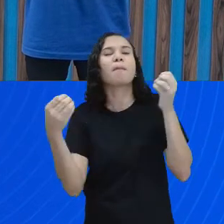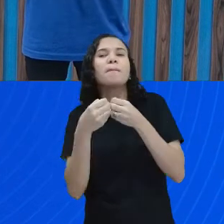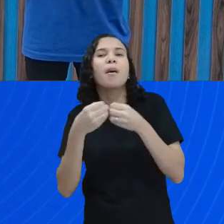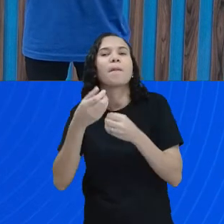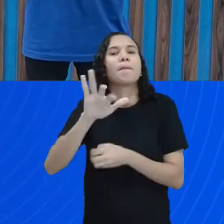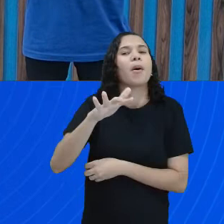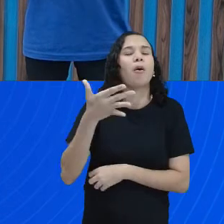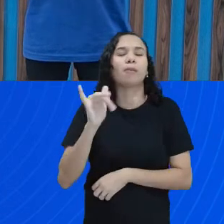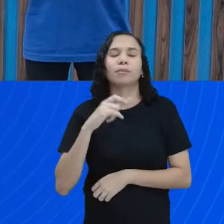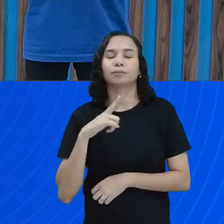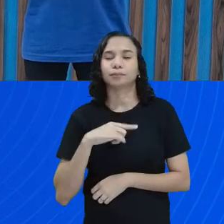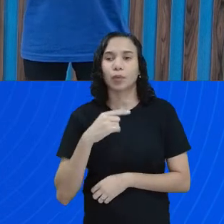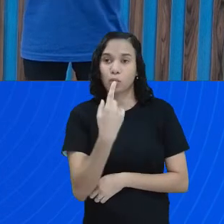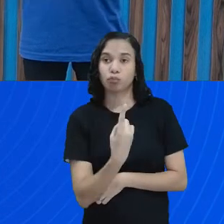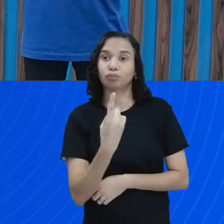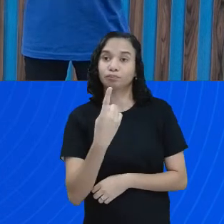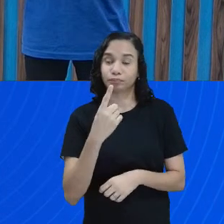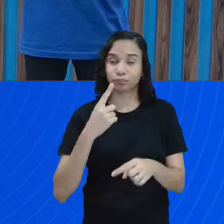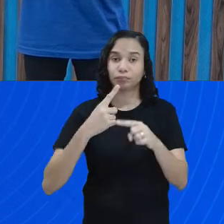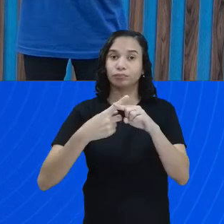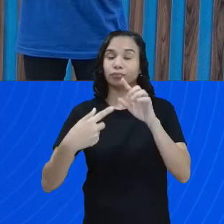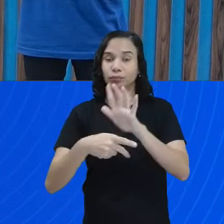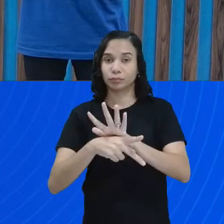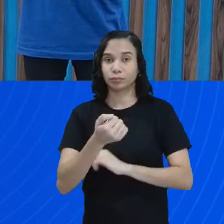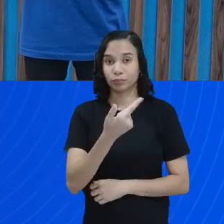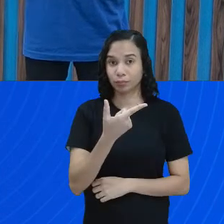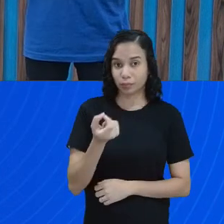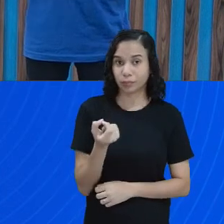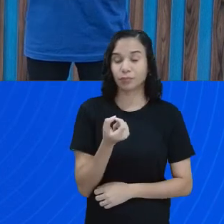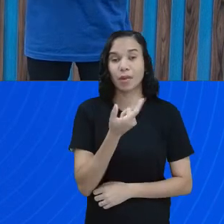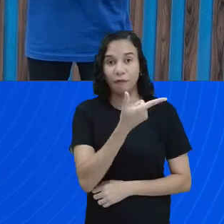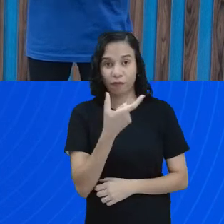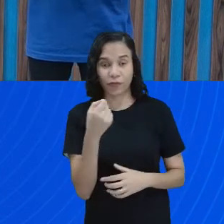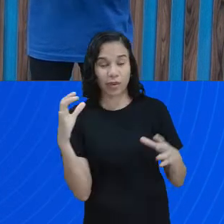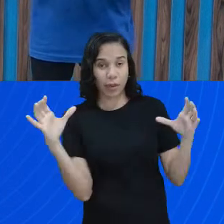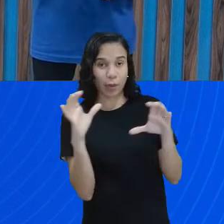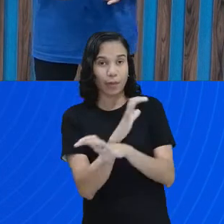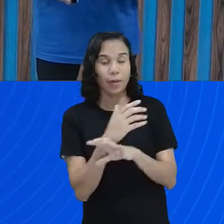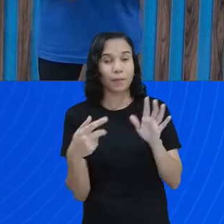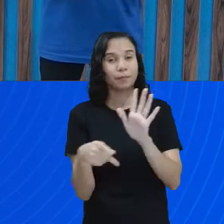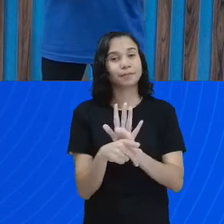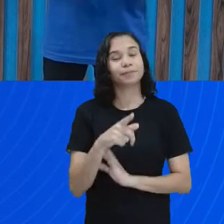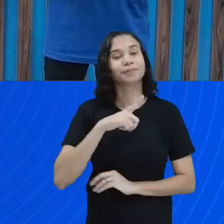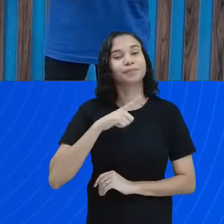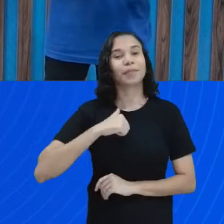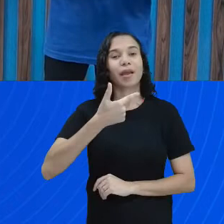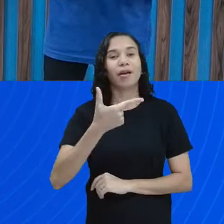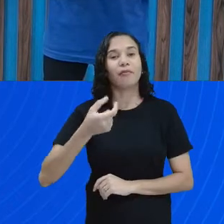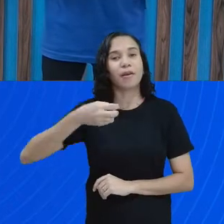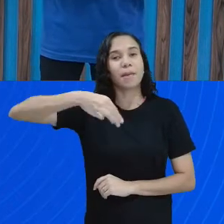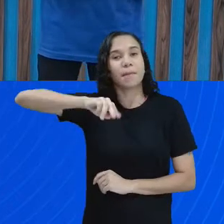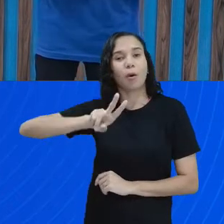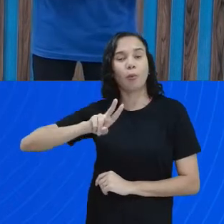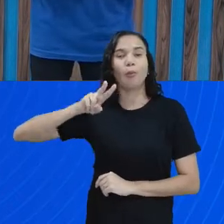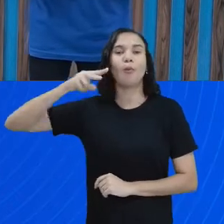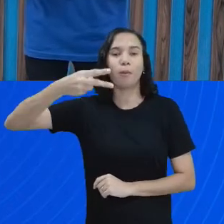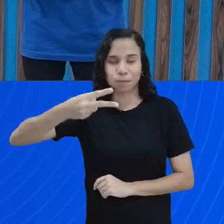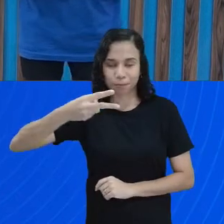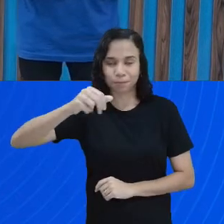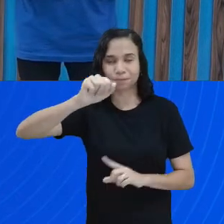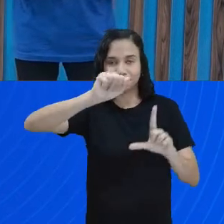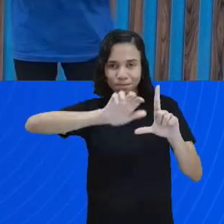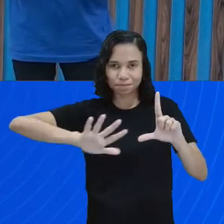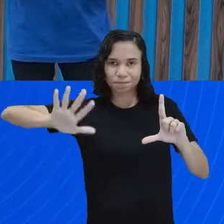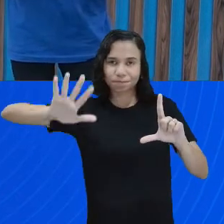1, que é 1 metro quadrado, e multiplica por 20, que são 20 completos, e aí vai ter 20 metros quadrados aí a